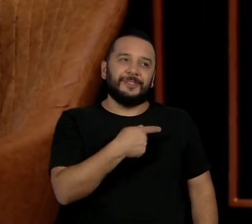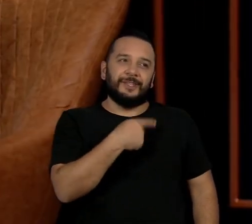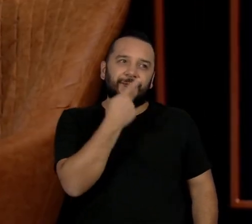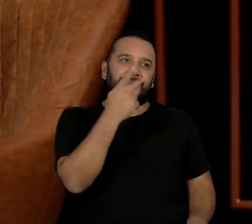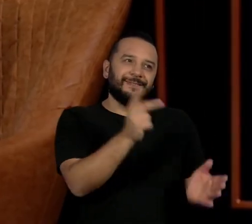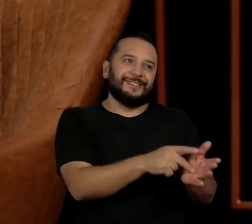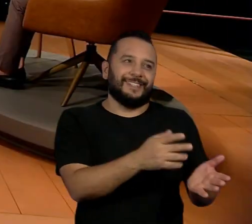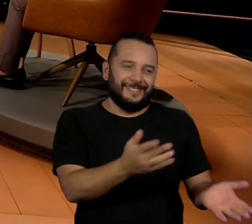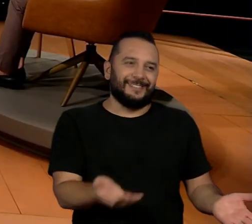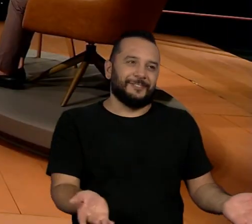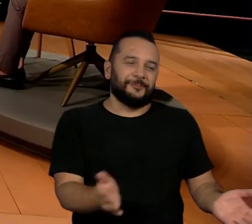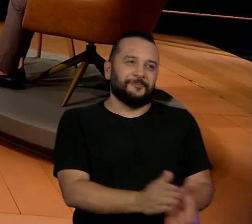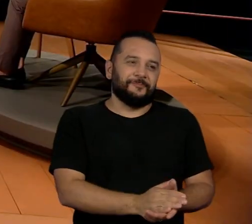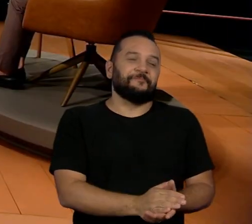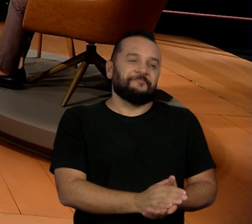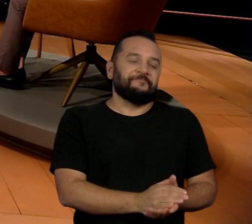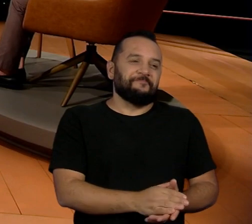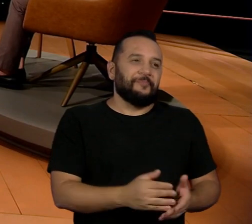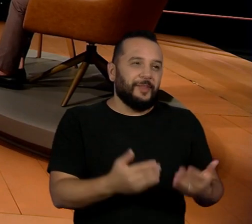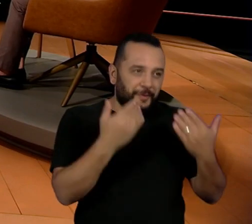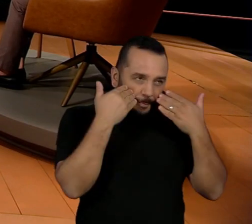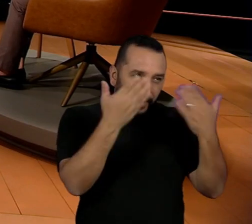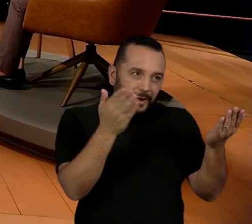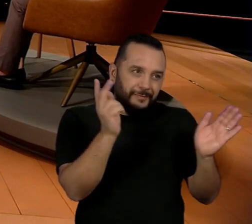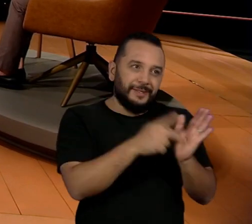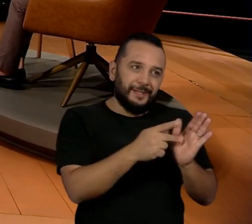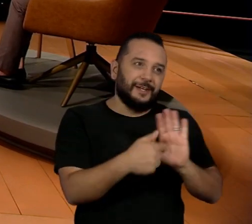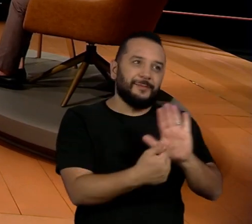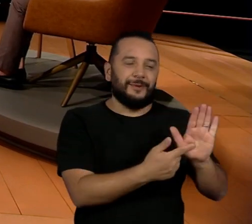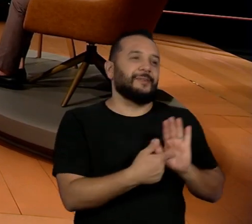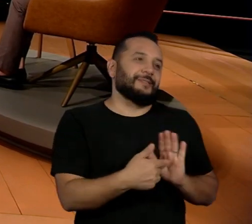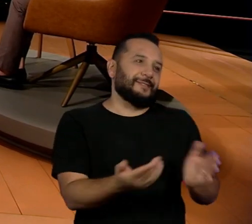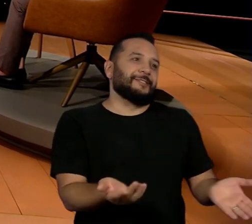Uma pessoa sincera. De verdade, sincera.